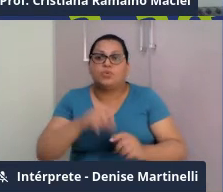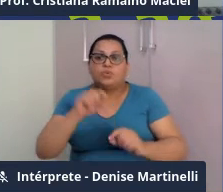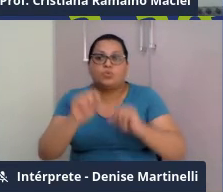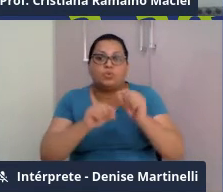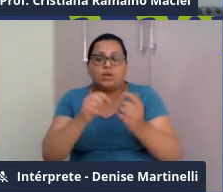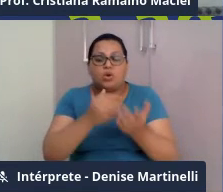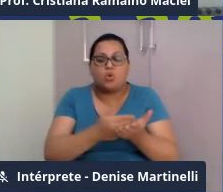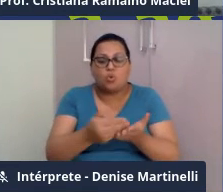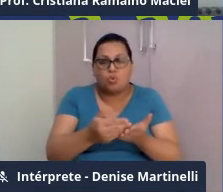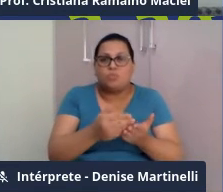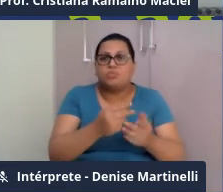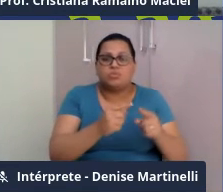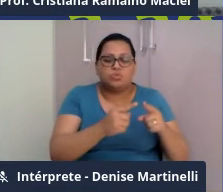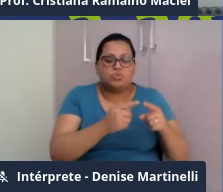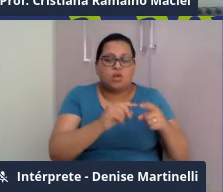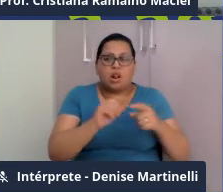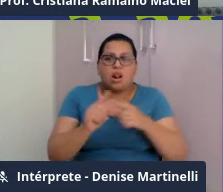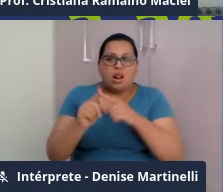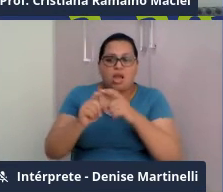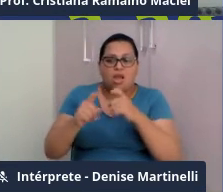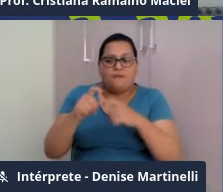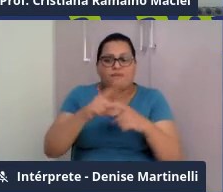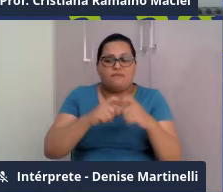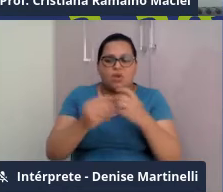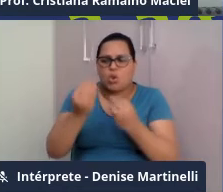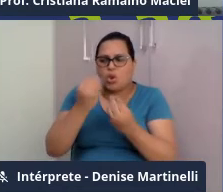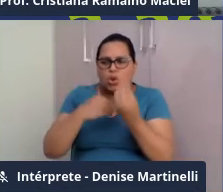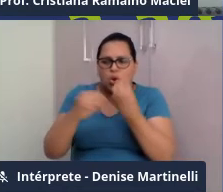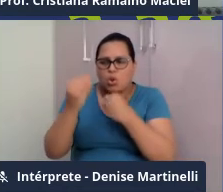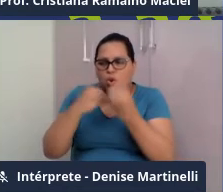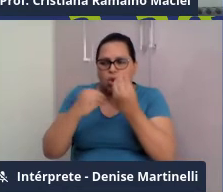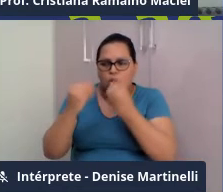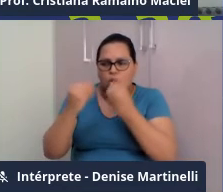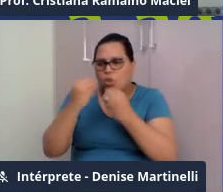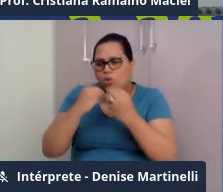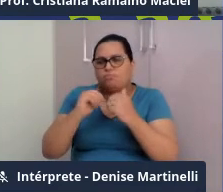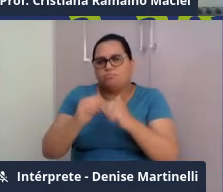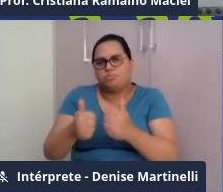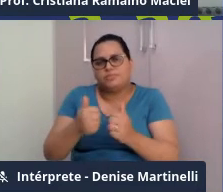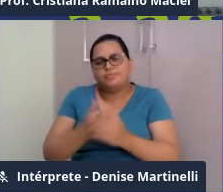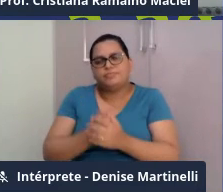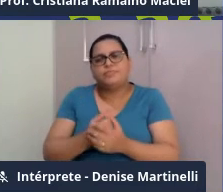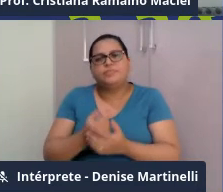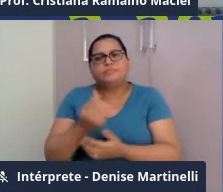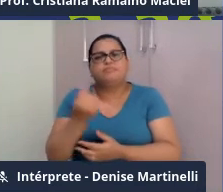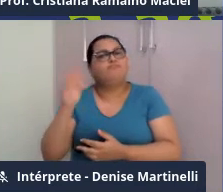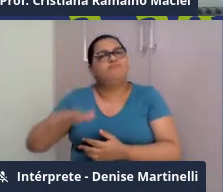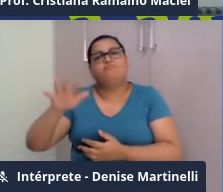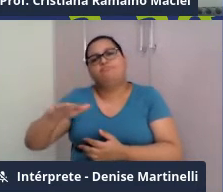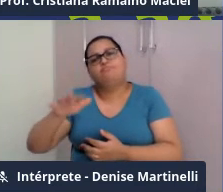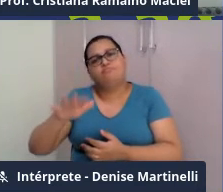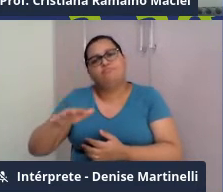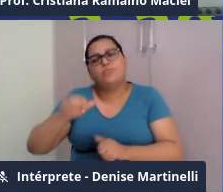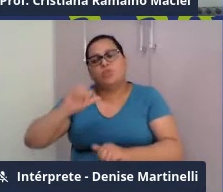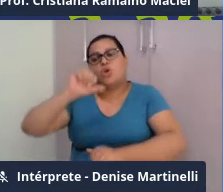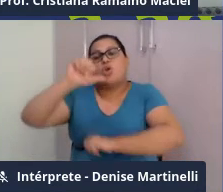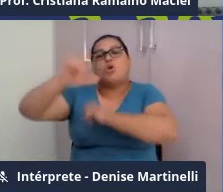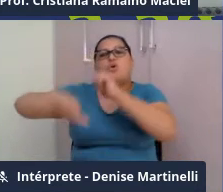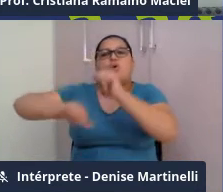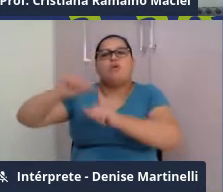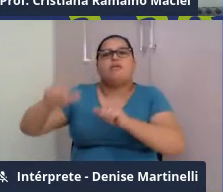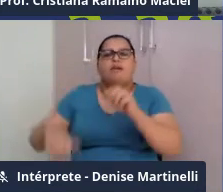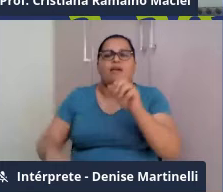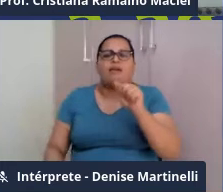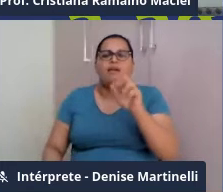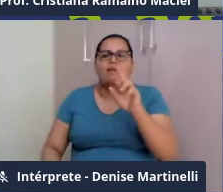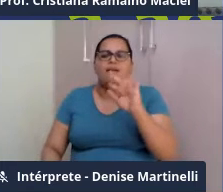comeram. Beleza, vamos economizar dinheiro. Troca artêmia por ração. Vai dar certo?